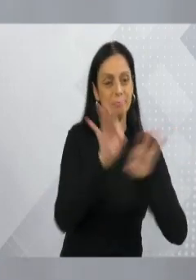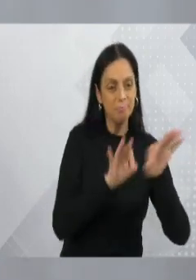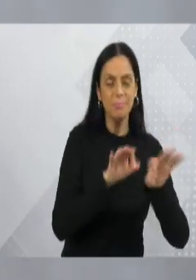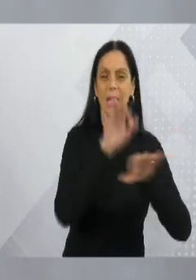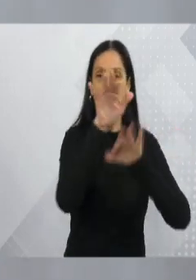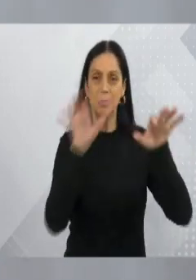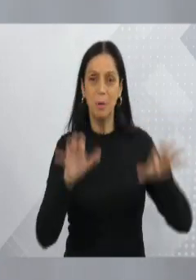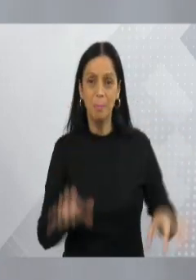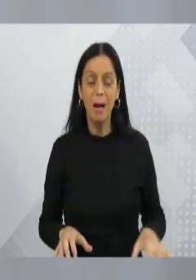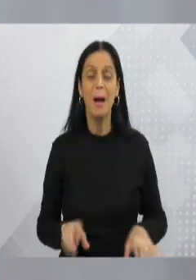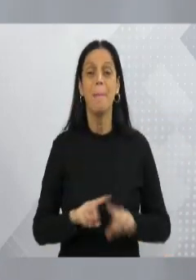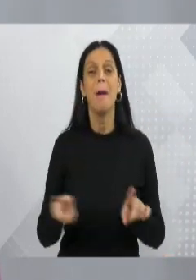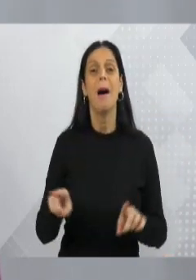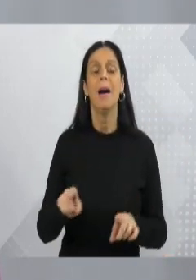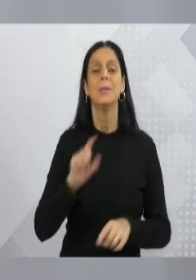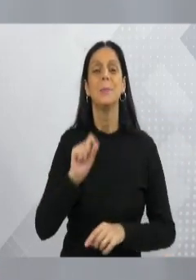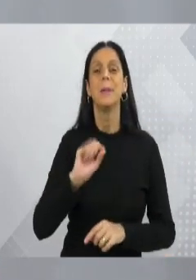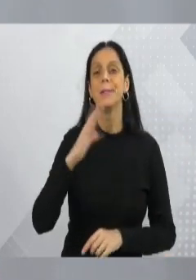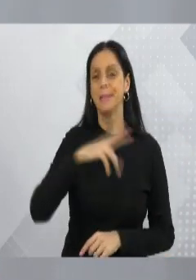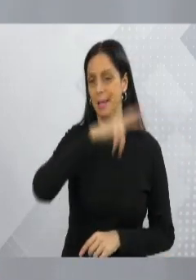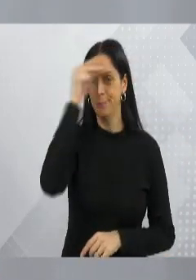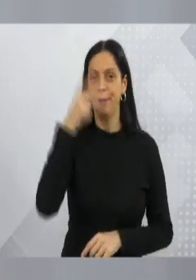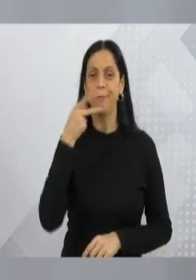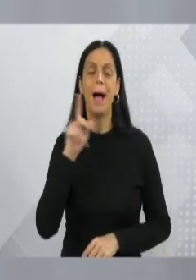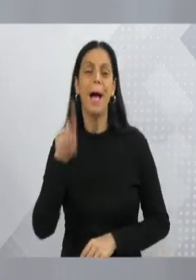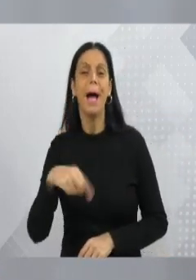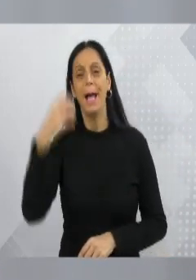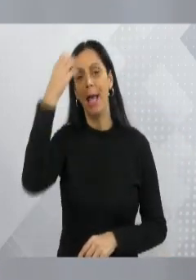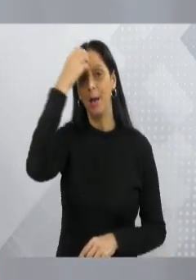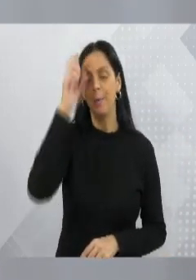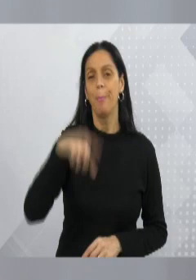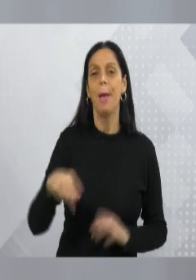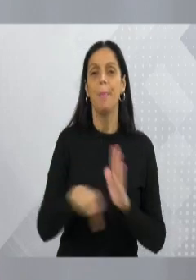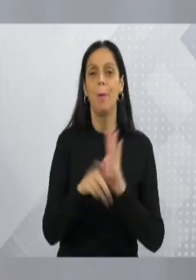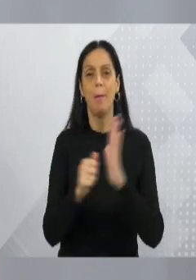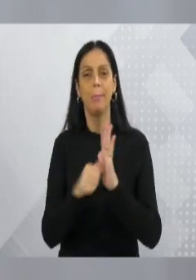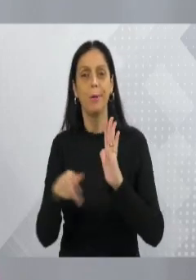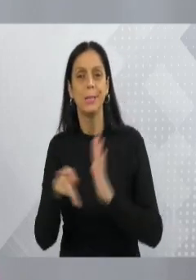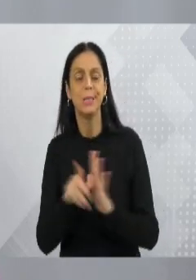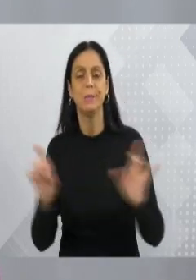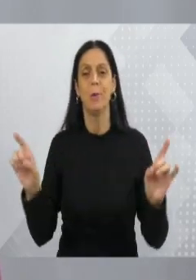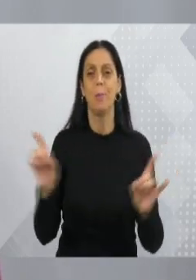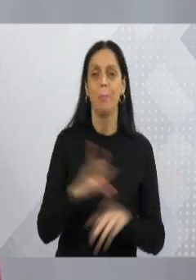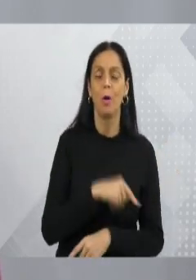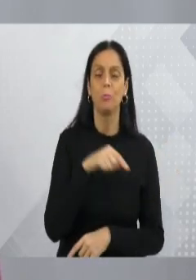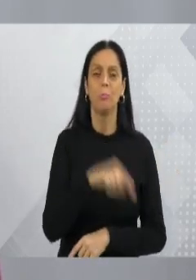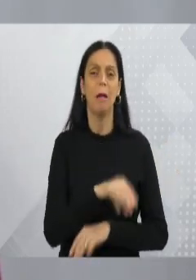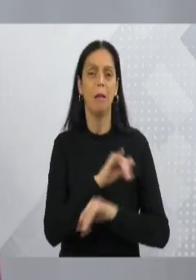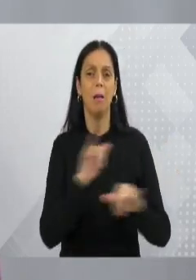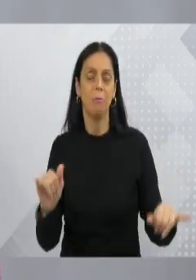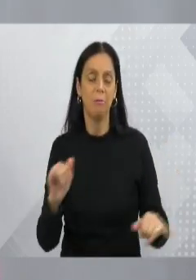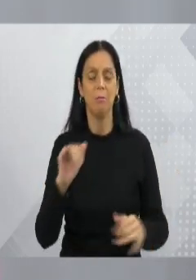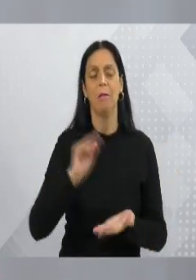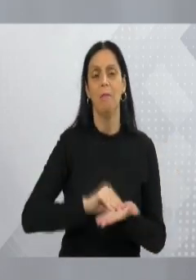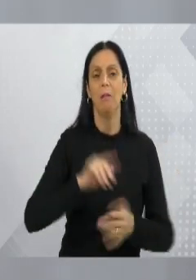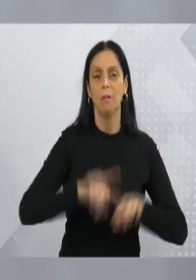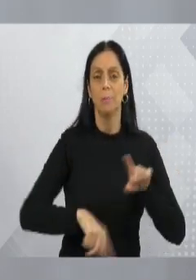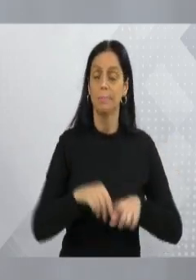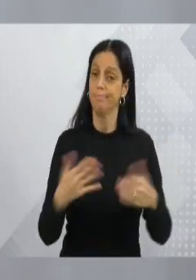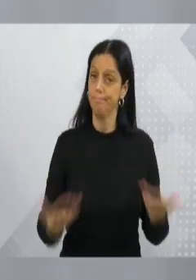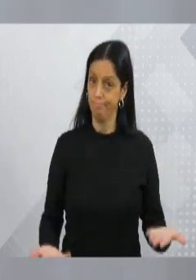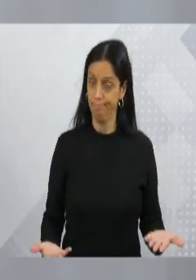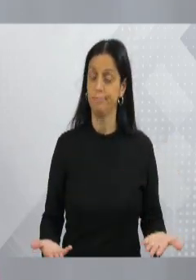é sistema eletrônico onde faz toda a questão é de inclusão de falta de materiais também funciona o que não tá funcionando com certeza